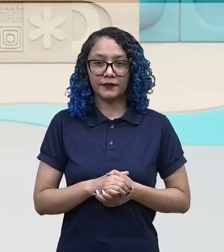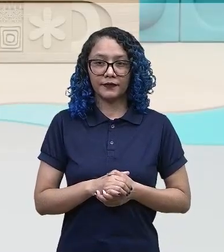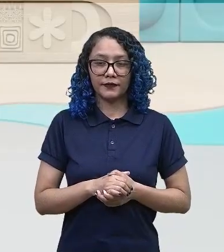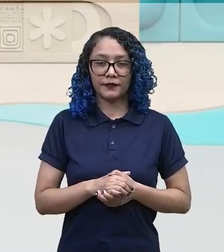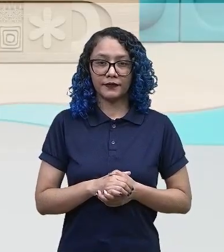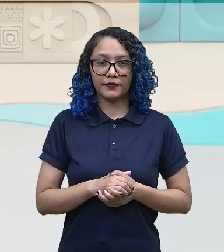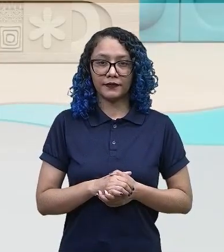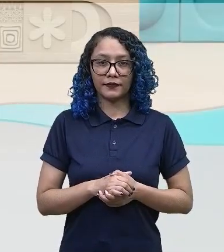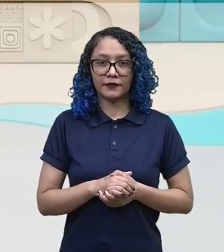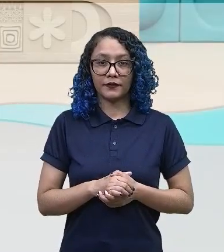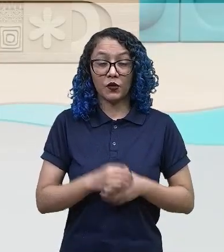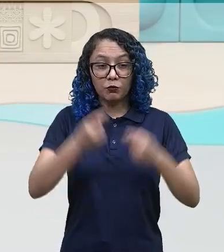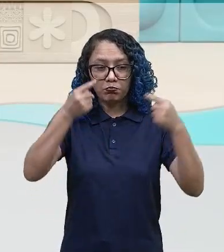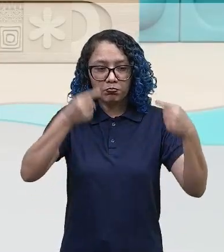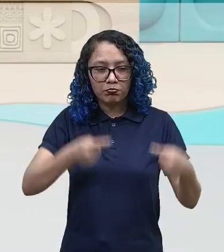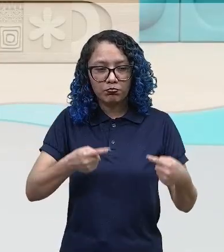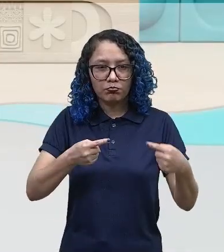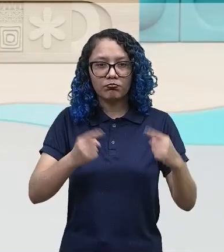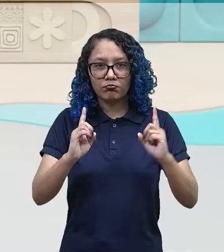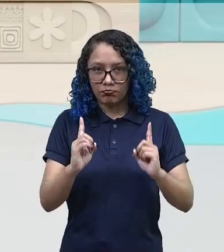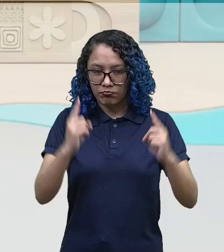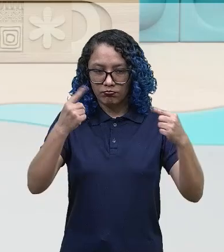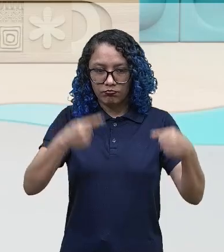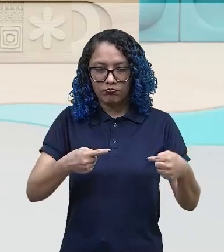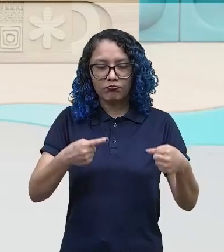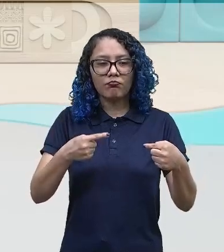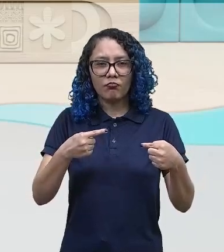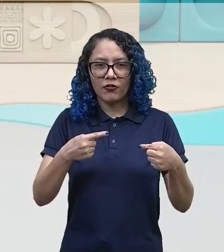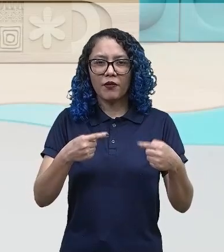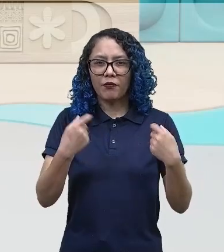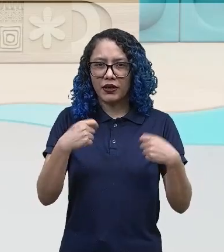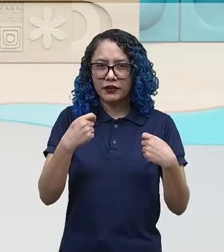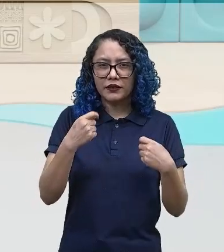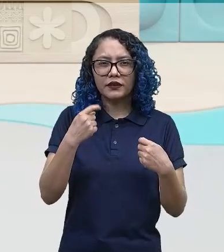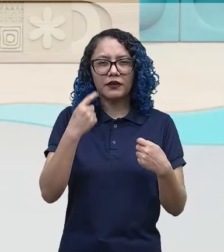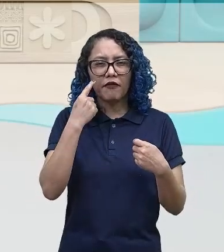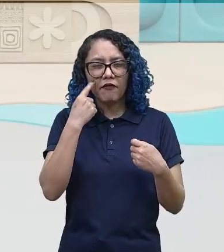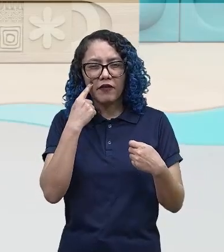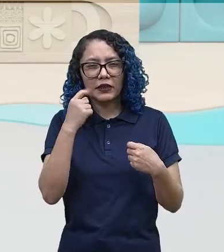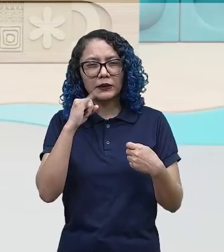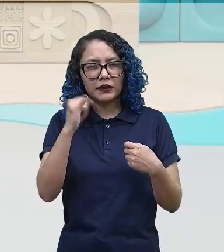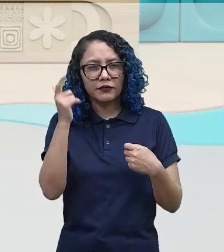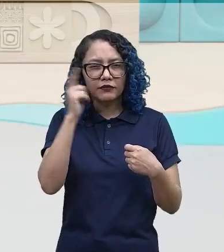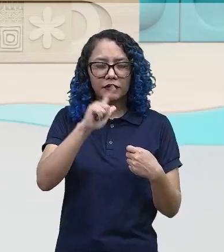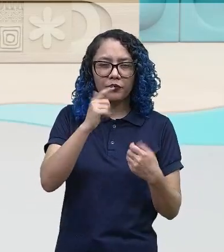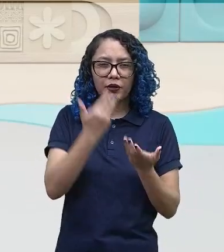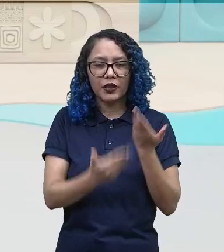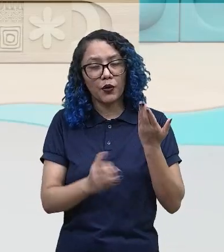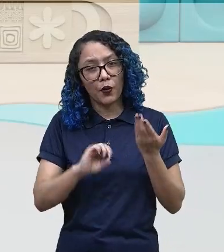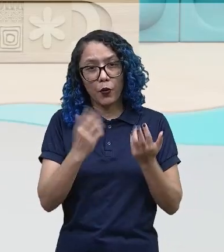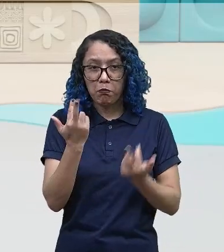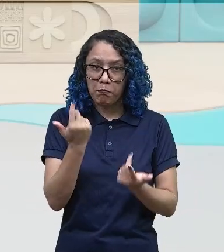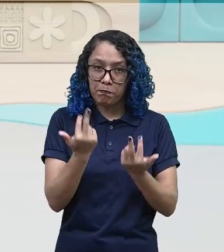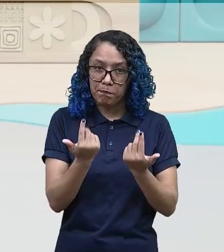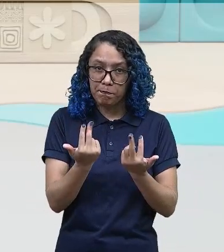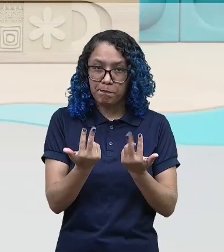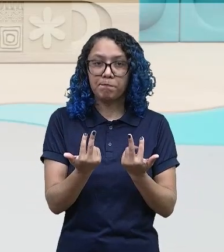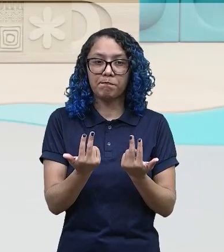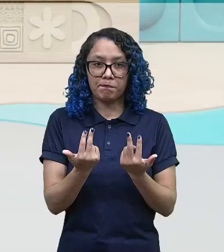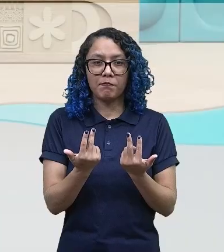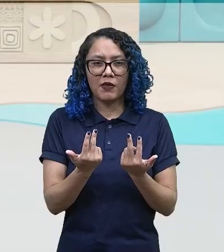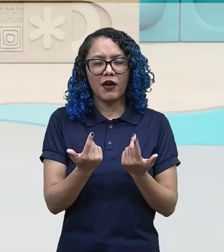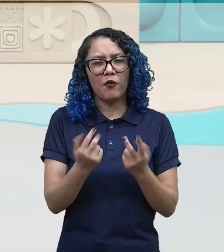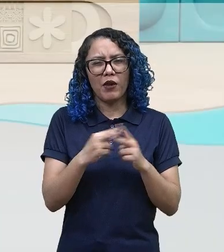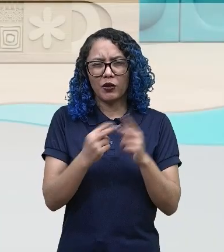os oponentes, né, eles vão dizer quem perdeu, quem venceu, ou se a luta foi, de repente, um empate. É uma luta um pouco